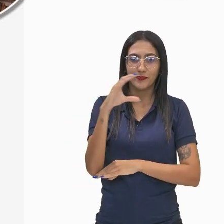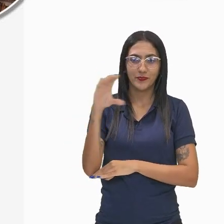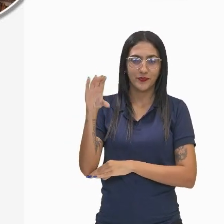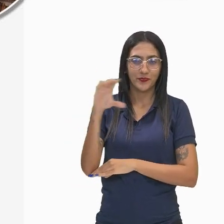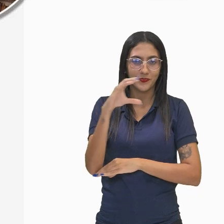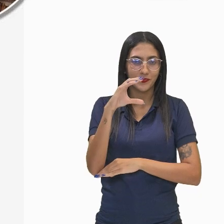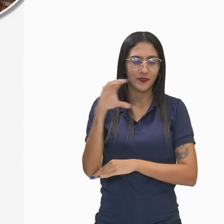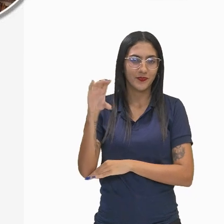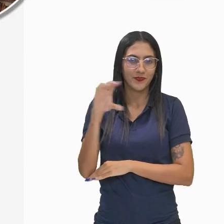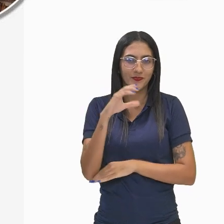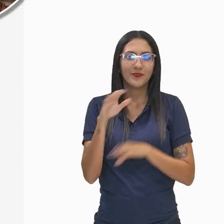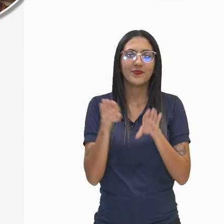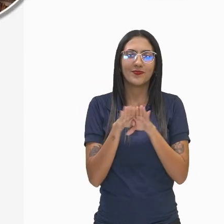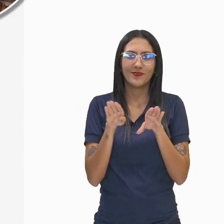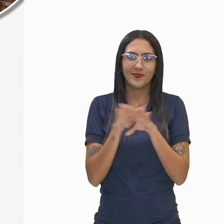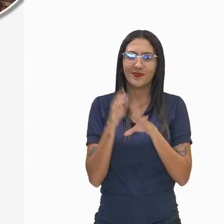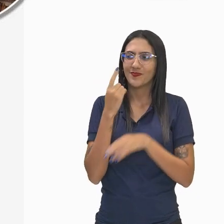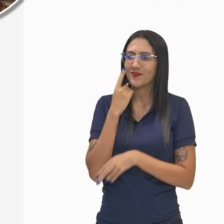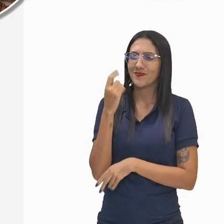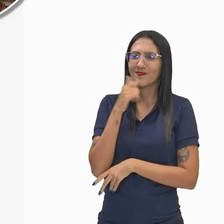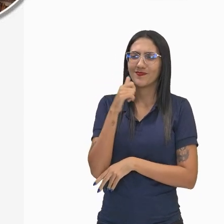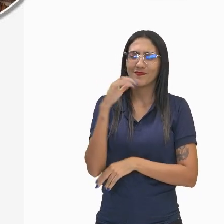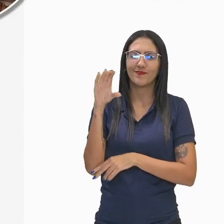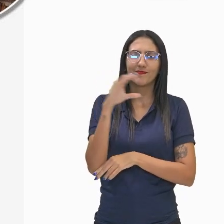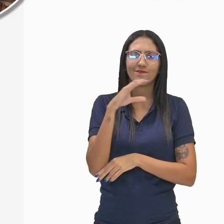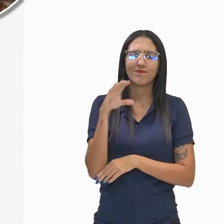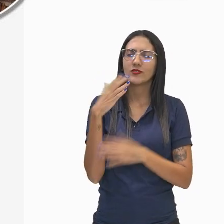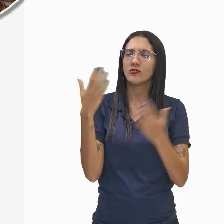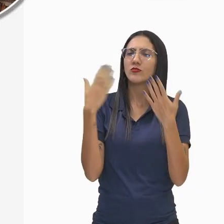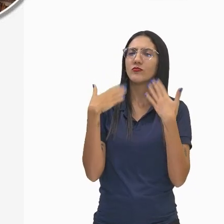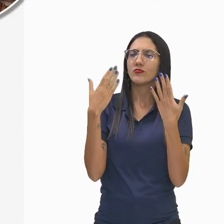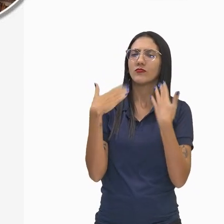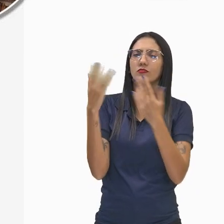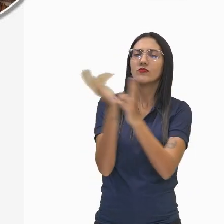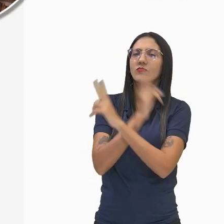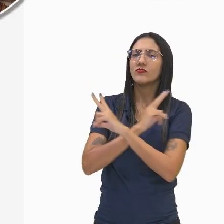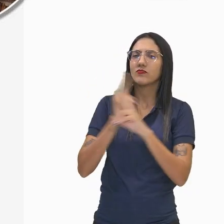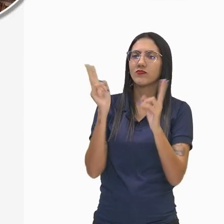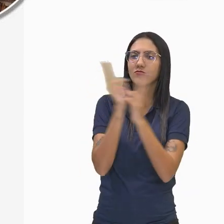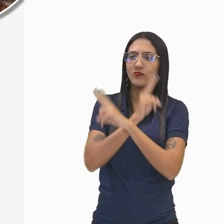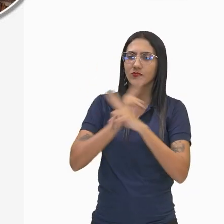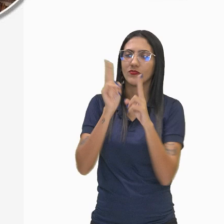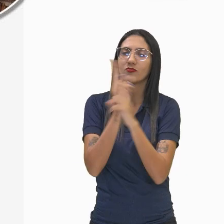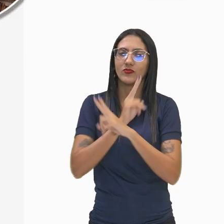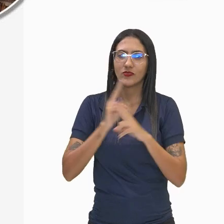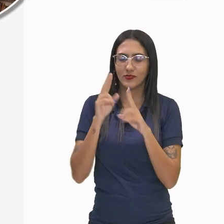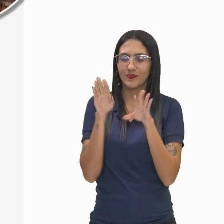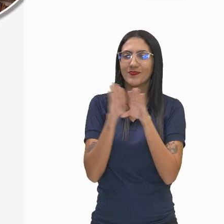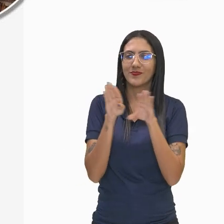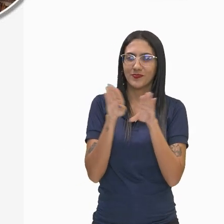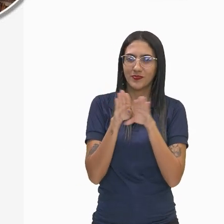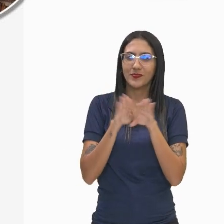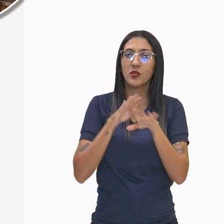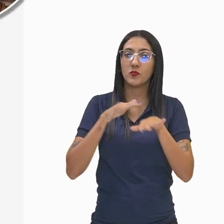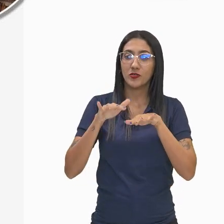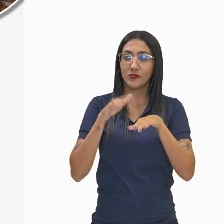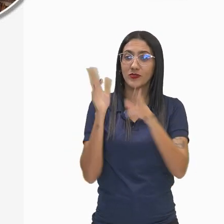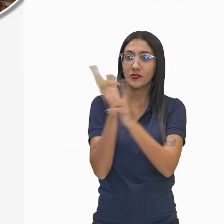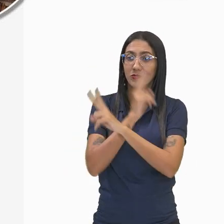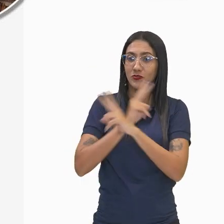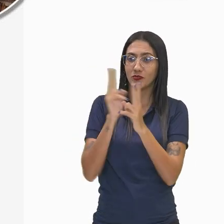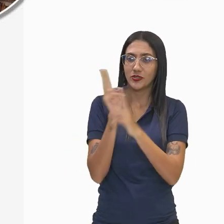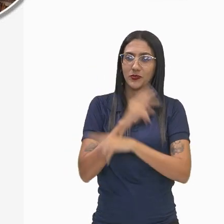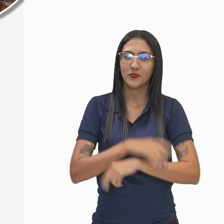imagem, tem uma mocinha ali aproveitando a transformação da energia elétrica em energia